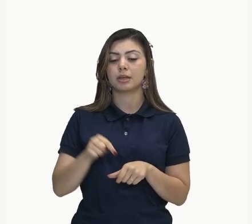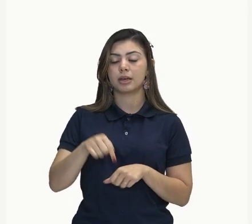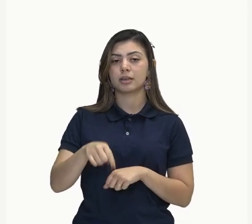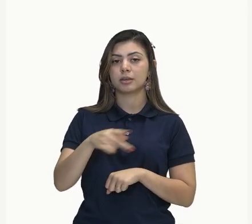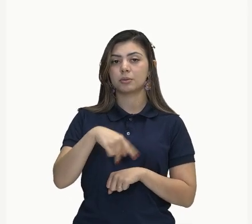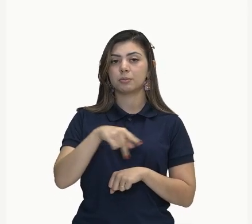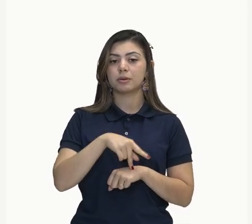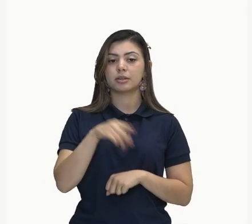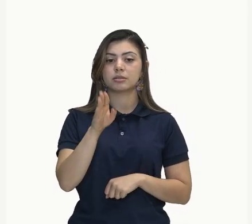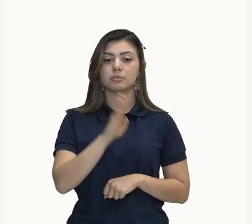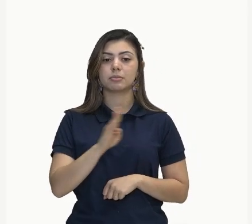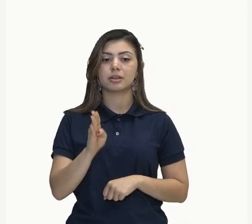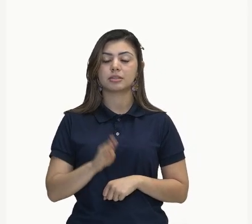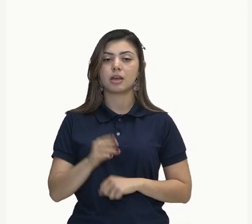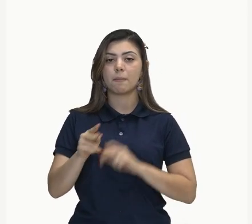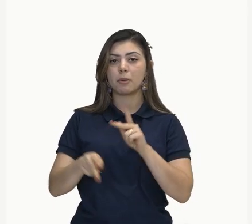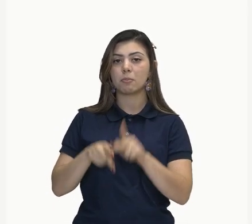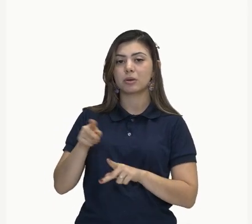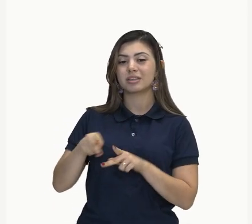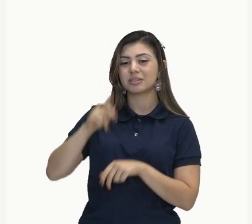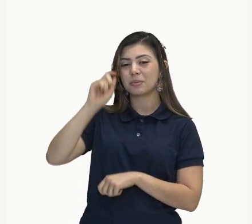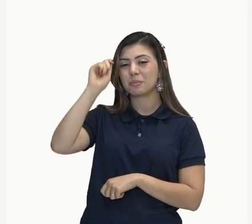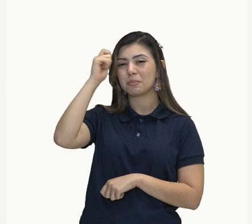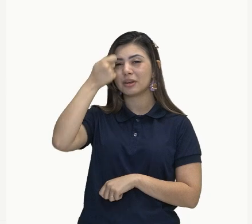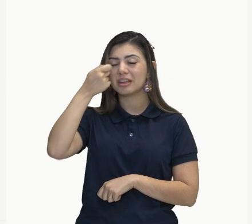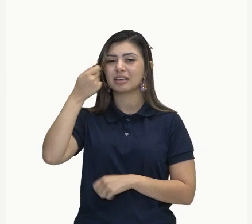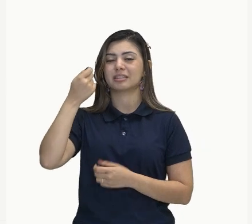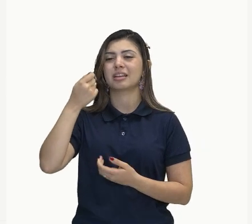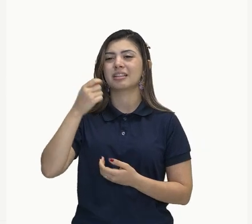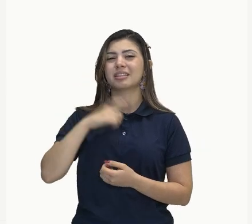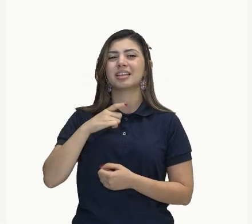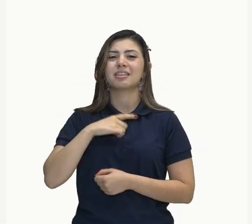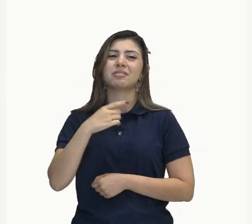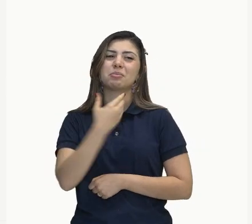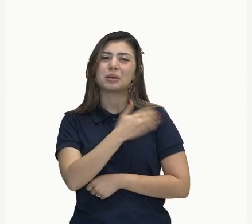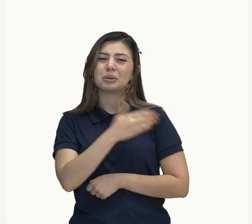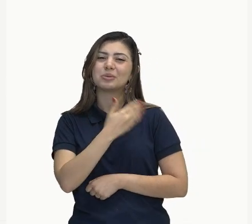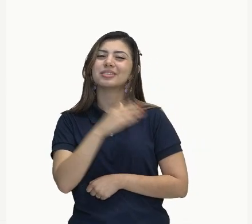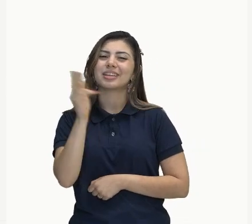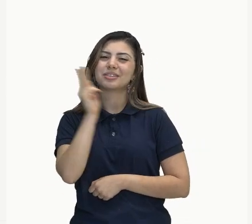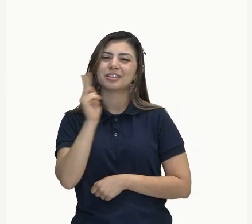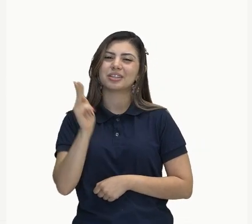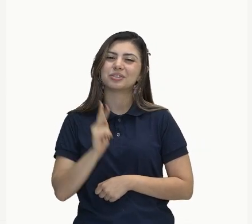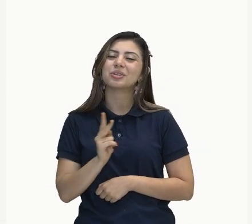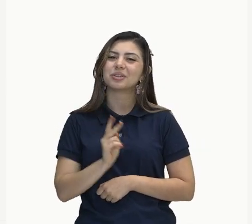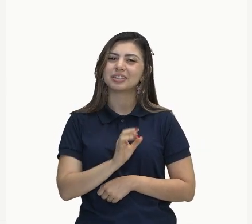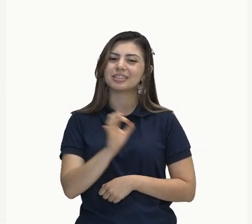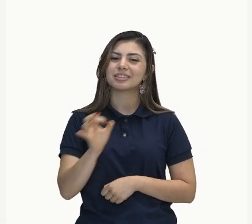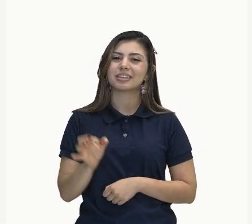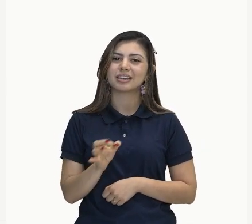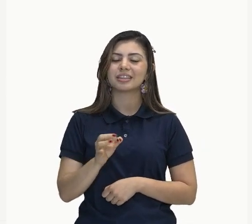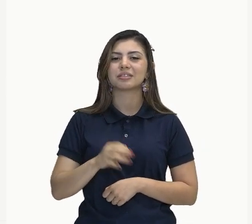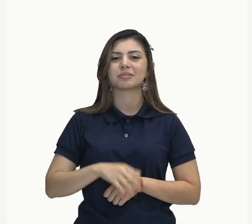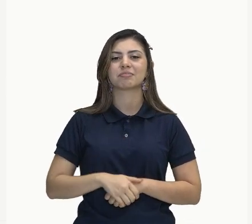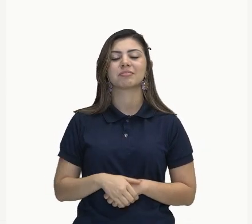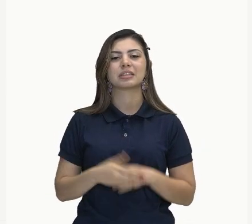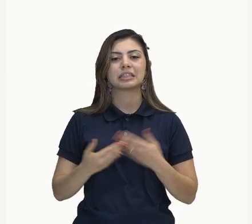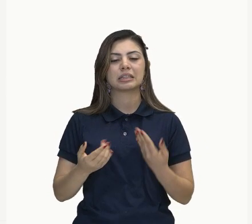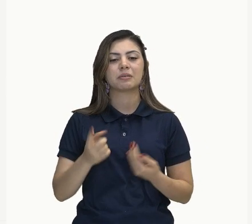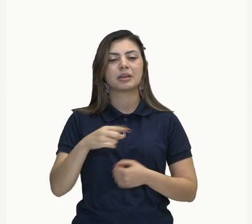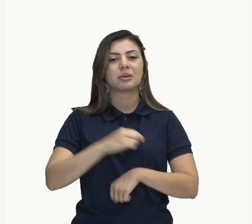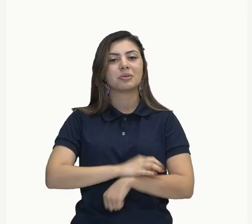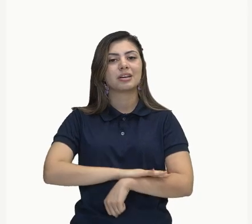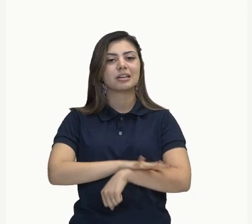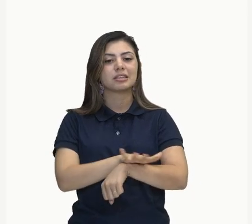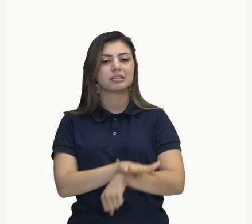a população negra foi historicamente excluída. Então temos aí a questão do racismo estrutural, né,